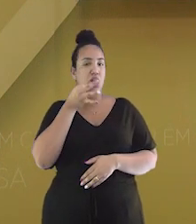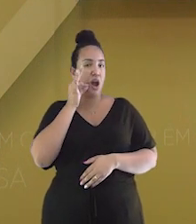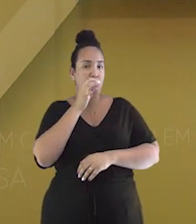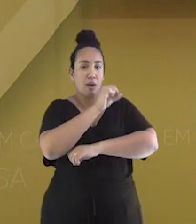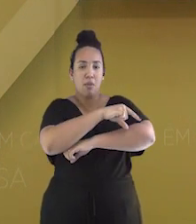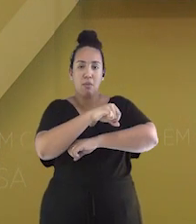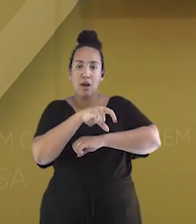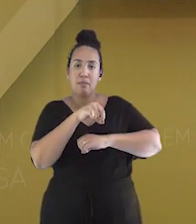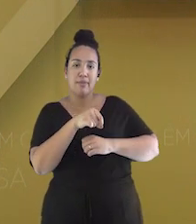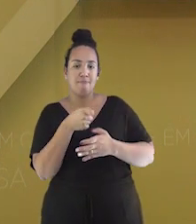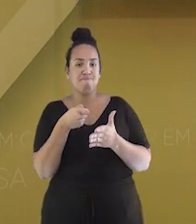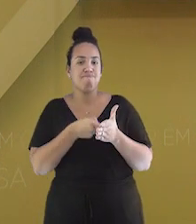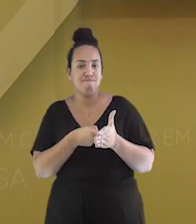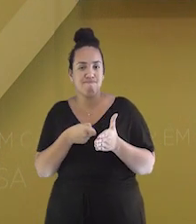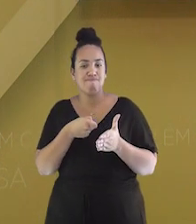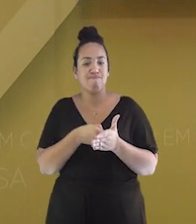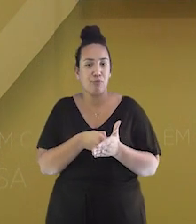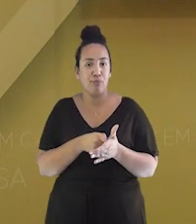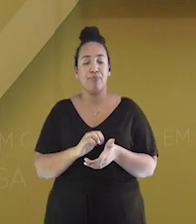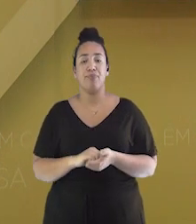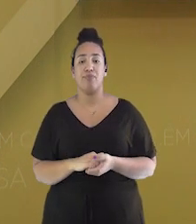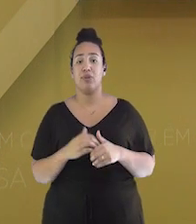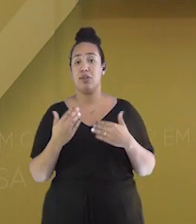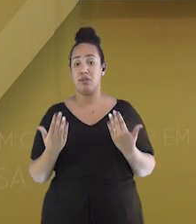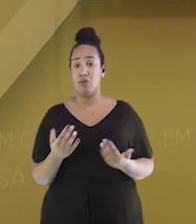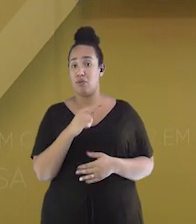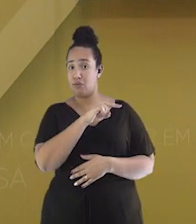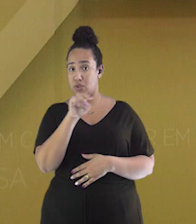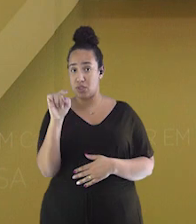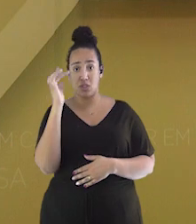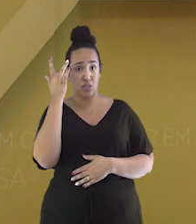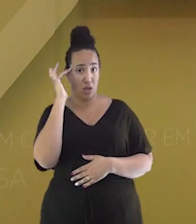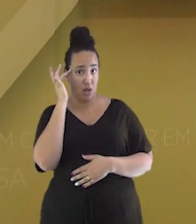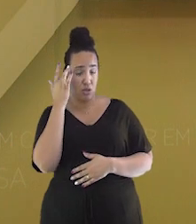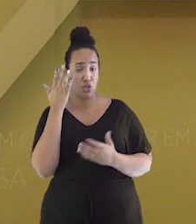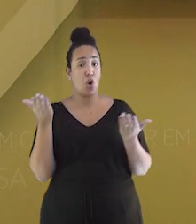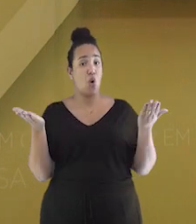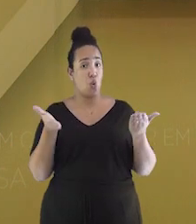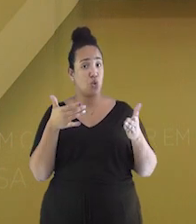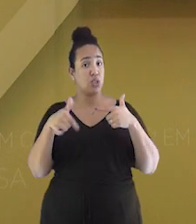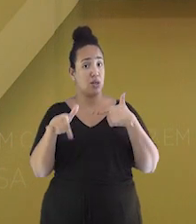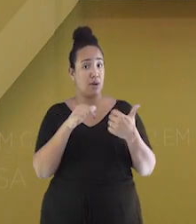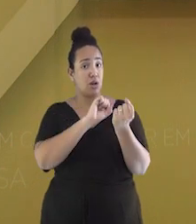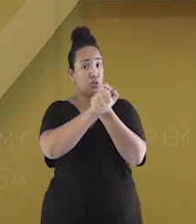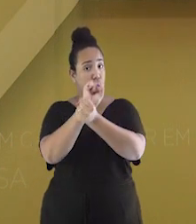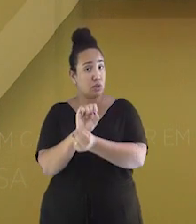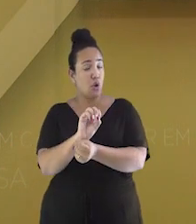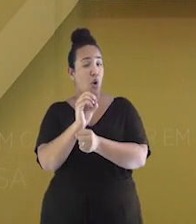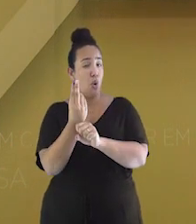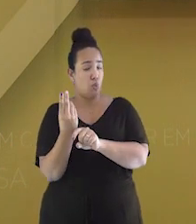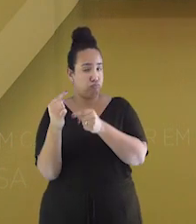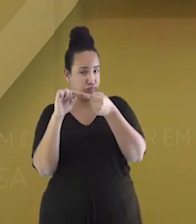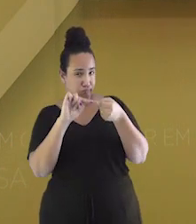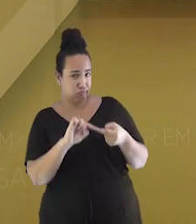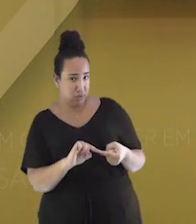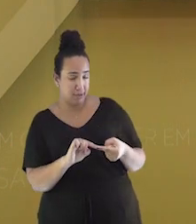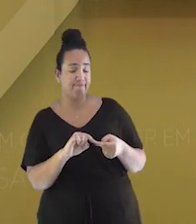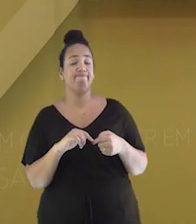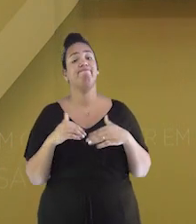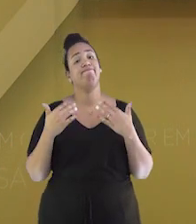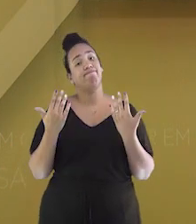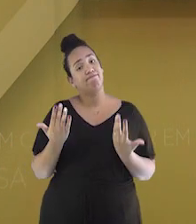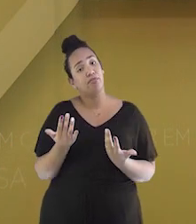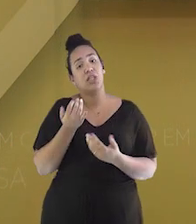comigo, você acha que existe trabalho escravo ou similar à escravidão? Infelizmente, o racismo, fruto desse